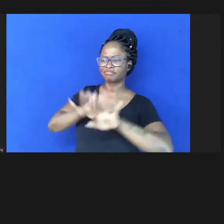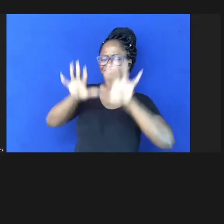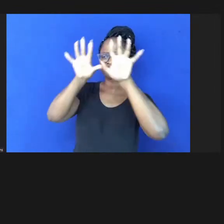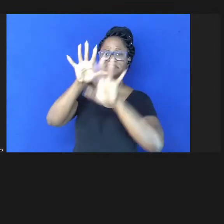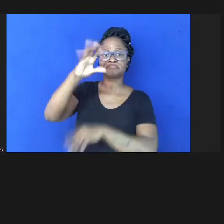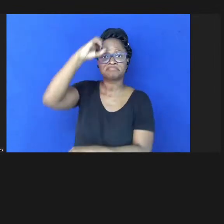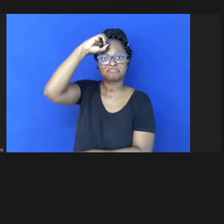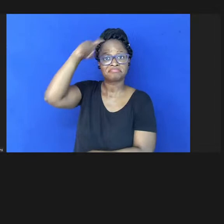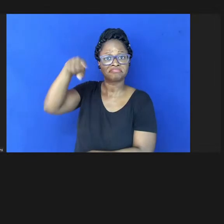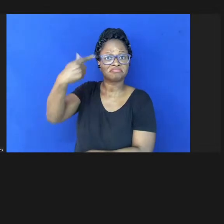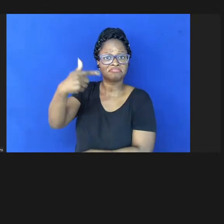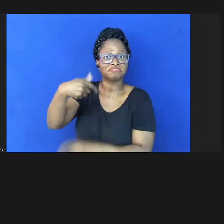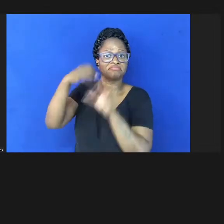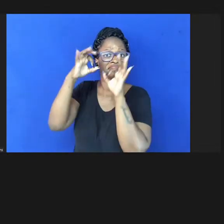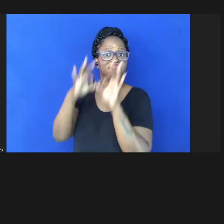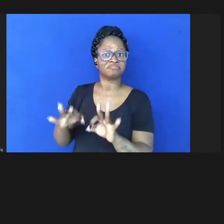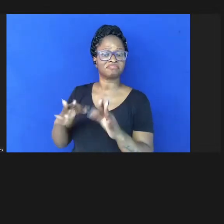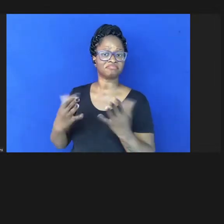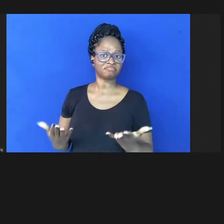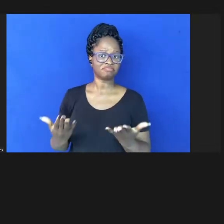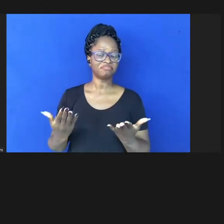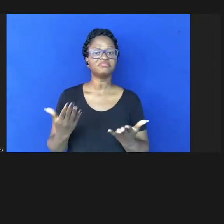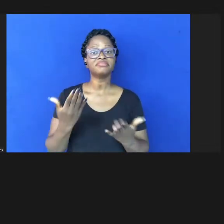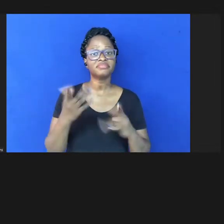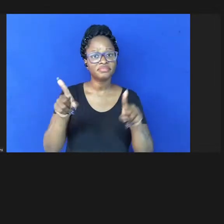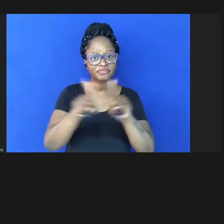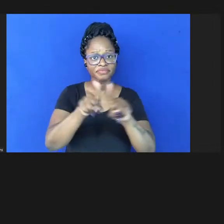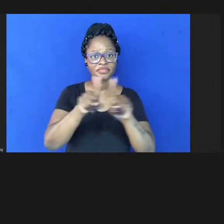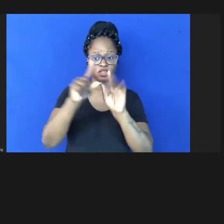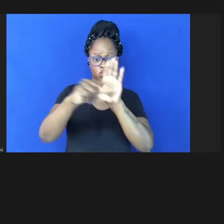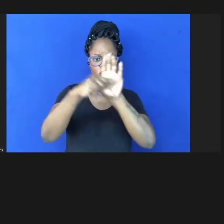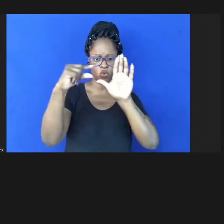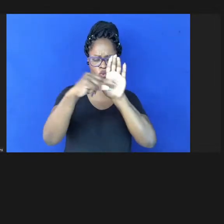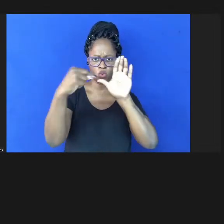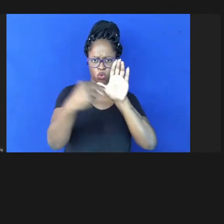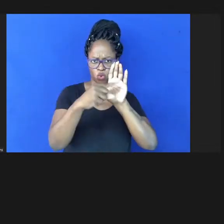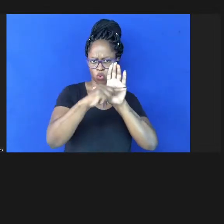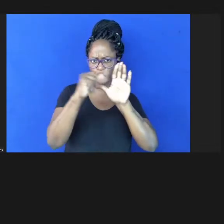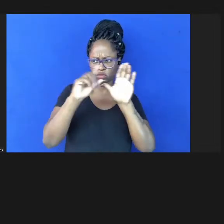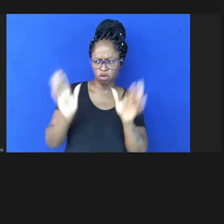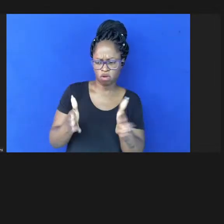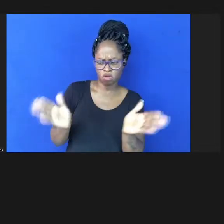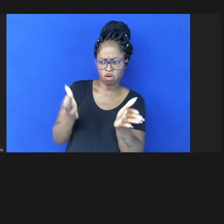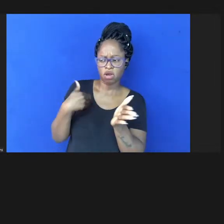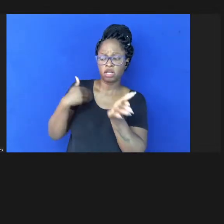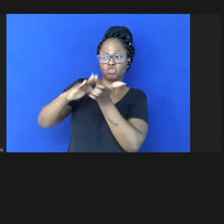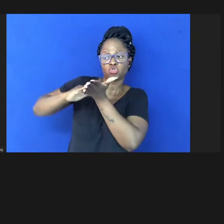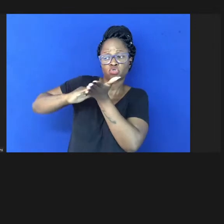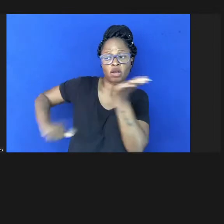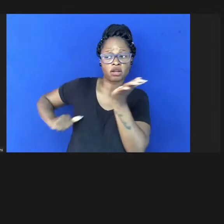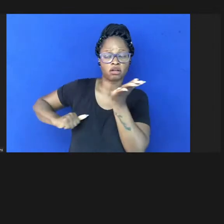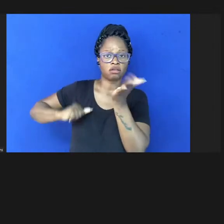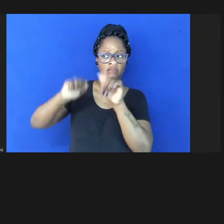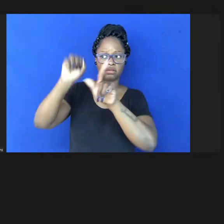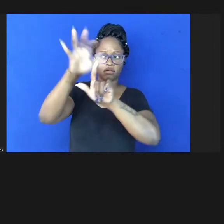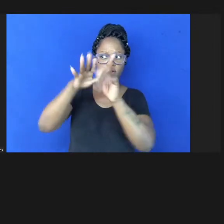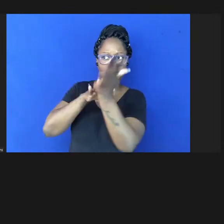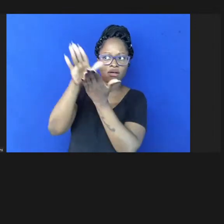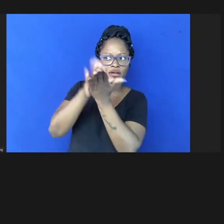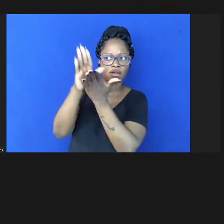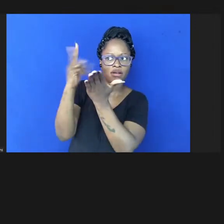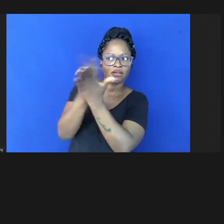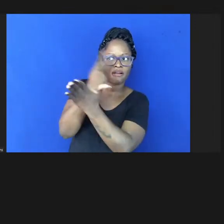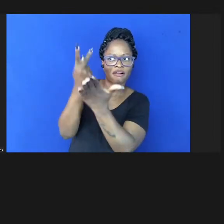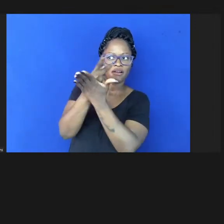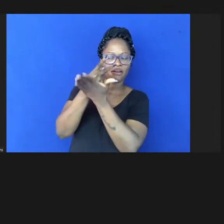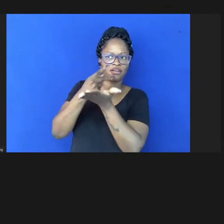não estão corretos então os autores devem ser incentivados a retirar os seus papers suas publicações assim